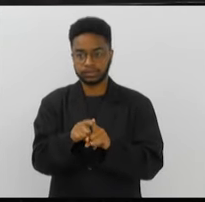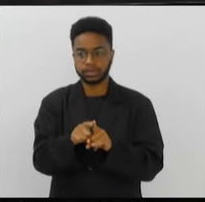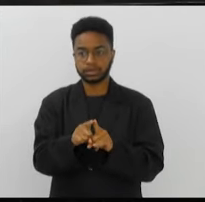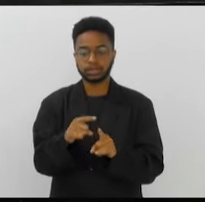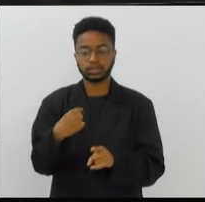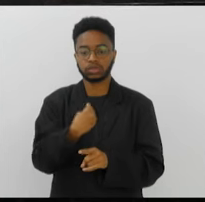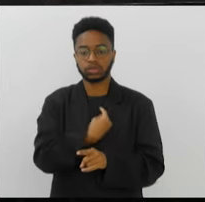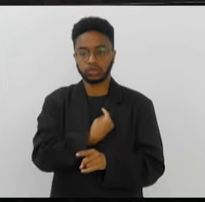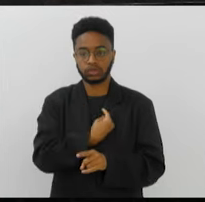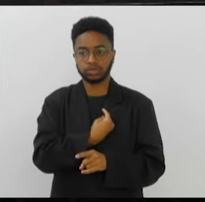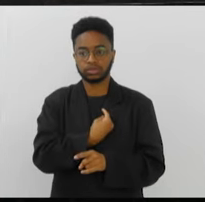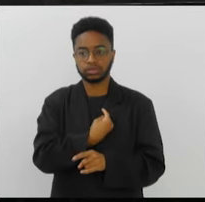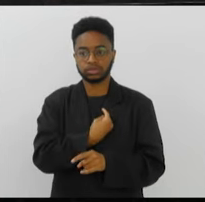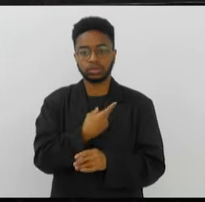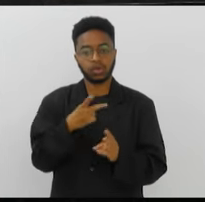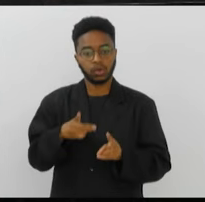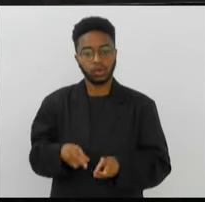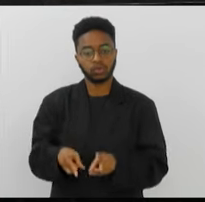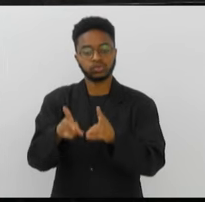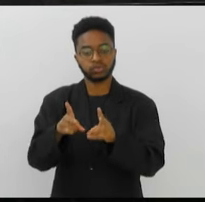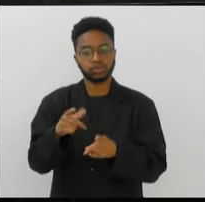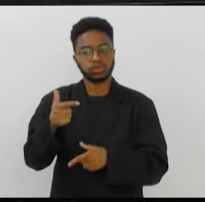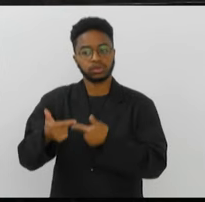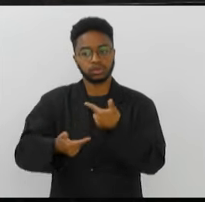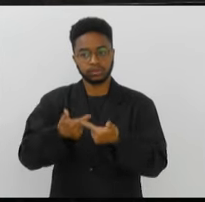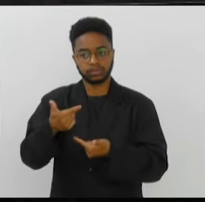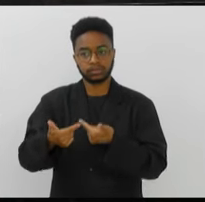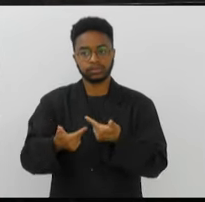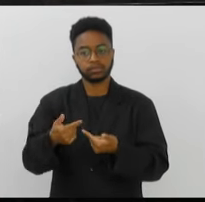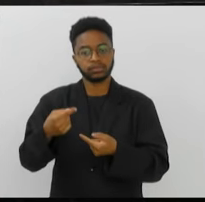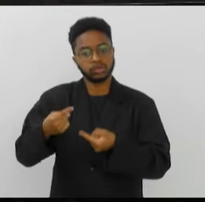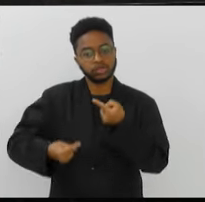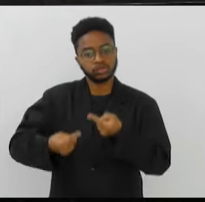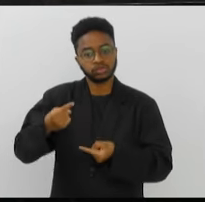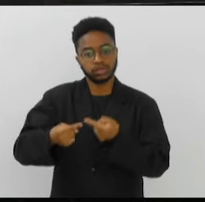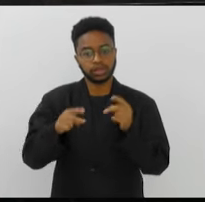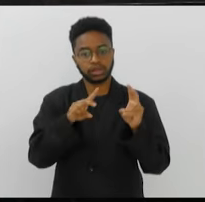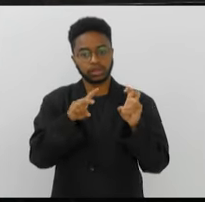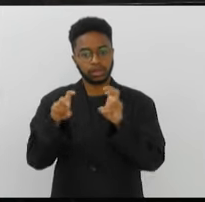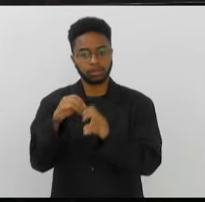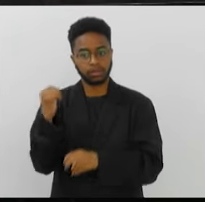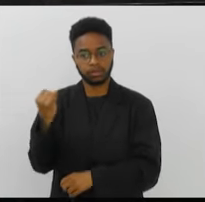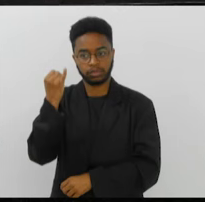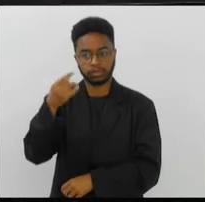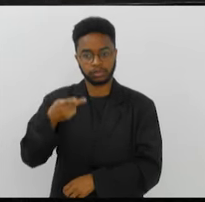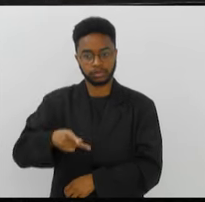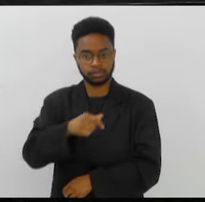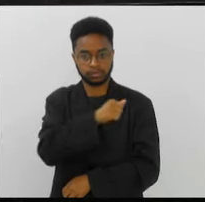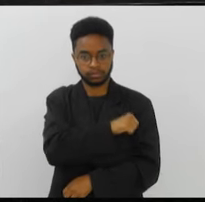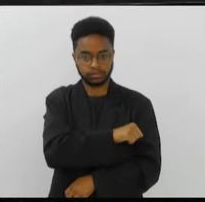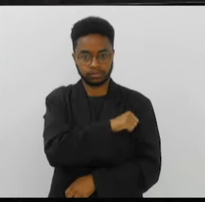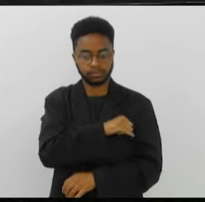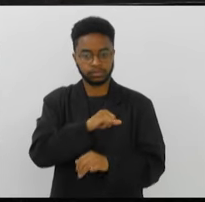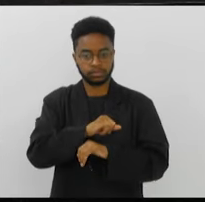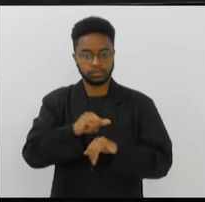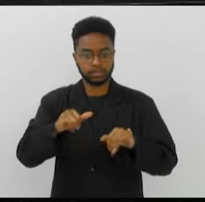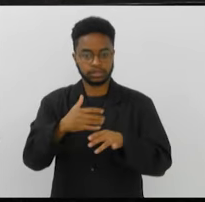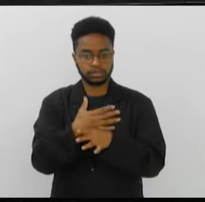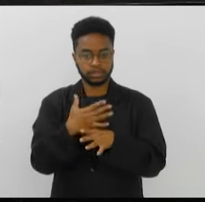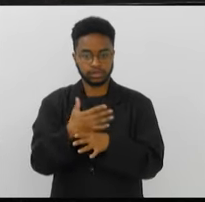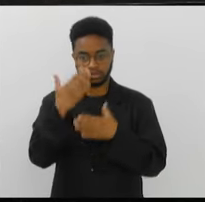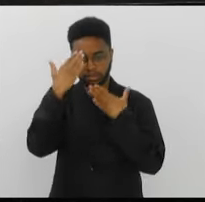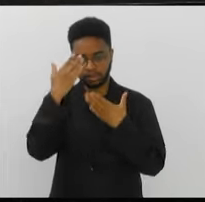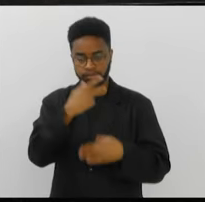estaremos aqui, como sempre fazemos, para discutir temas relevantes para o nosso Estado, para a nossa cidade. Muito obrigado, senhor